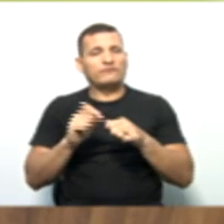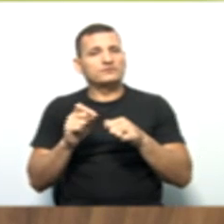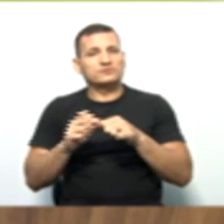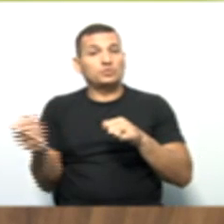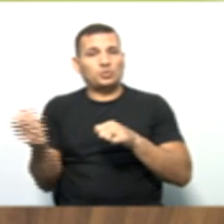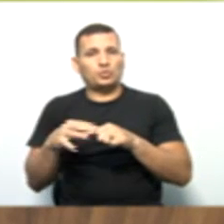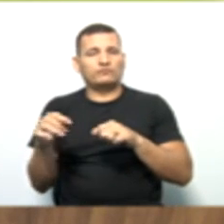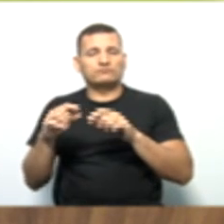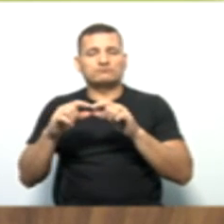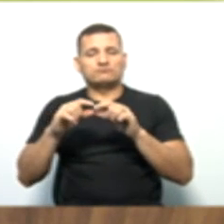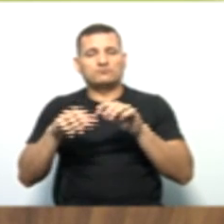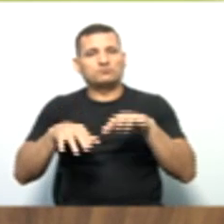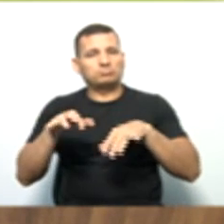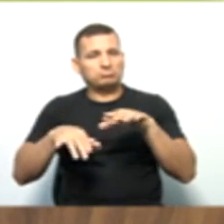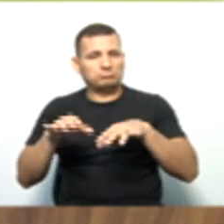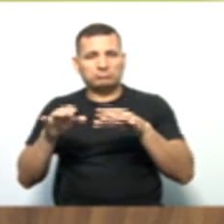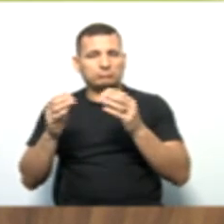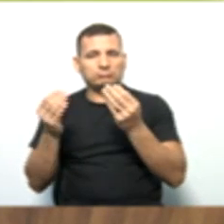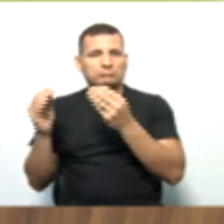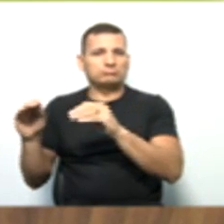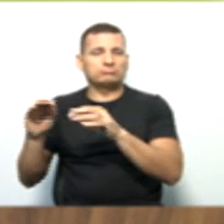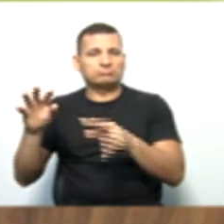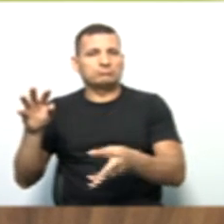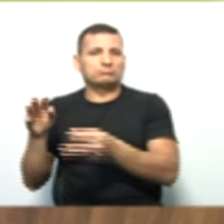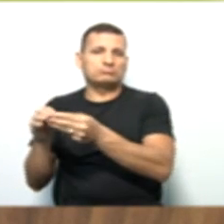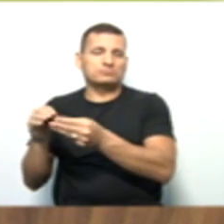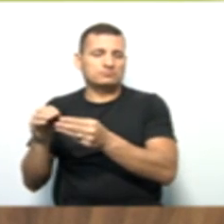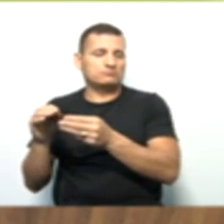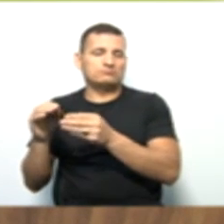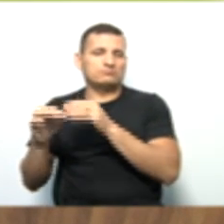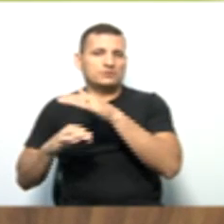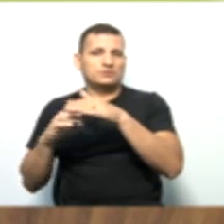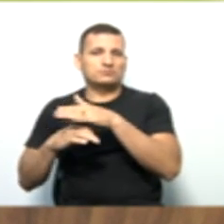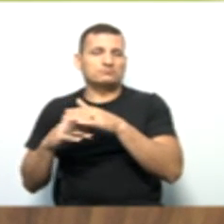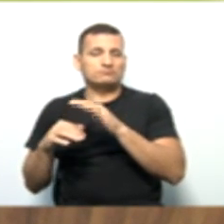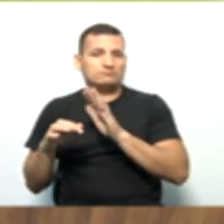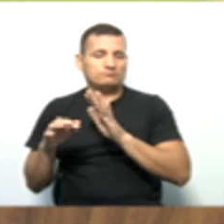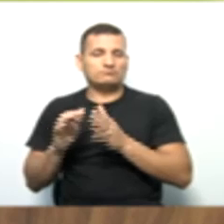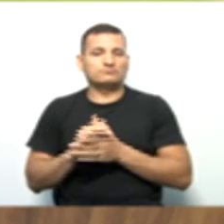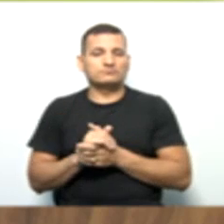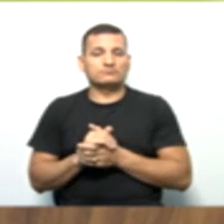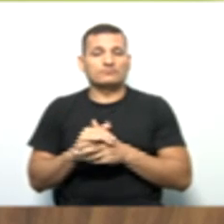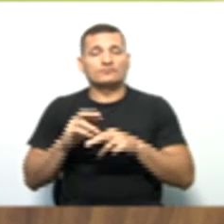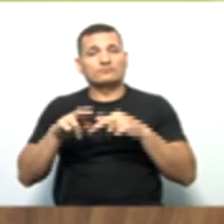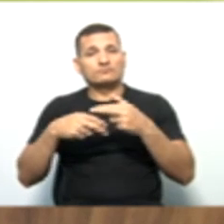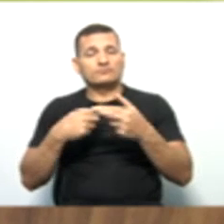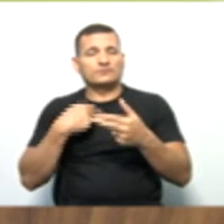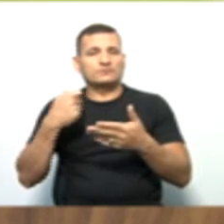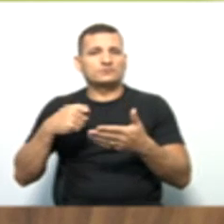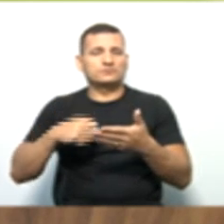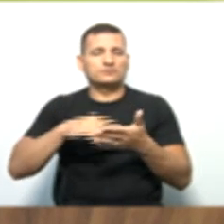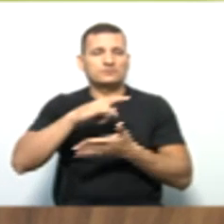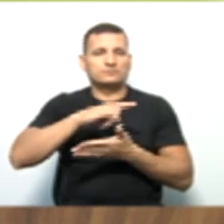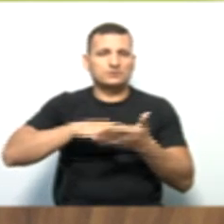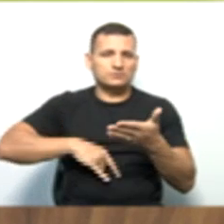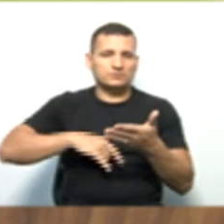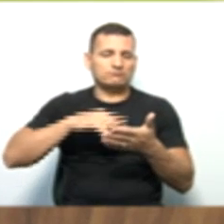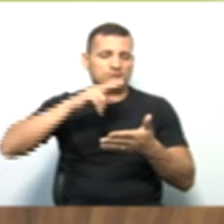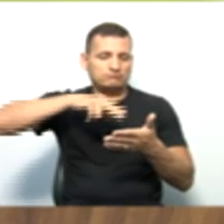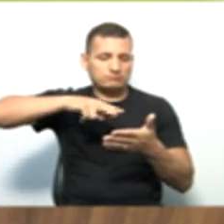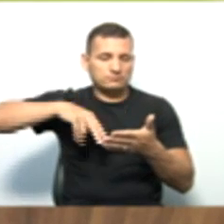sistema que a empresa tem, né? Desde que esteja satisfazendo ela só precisa de um novo módulo. E aí, por isso que eu preciso dessa documentação para mim